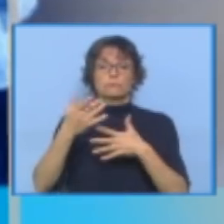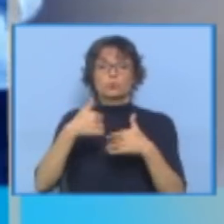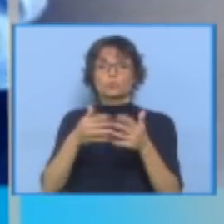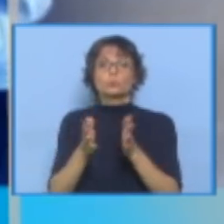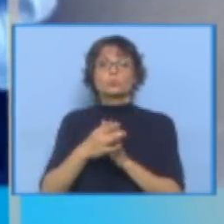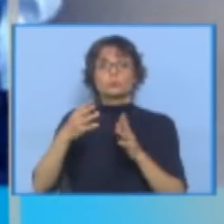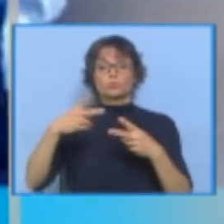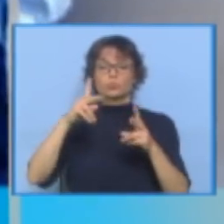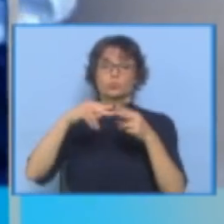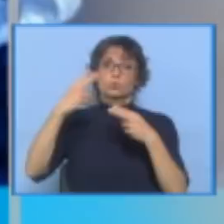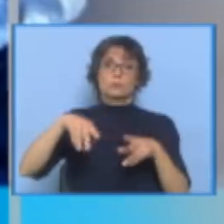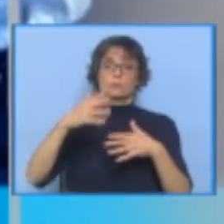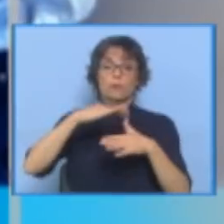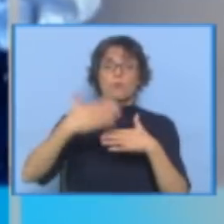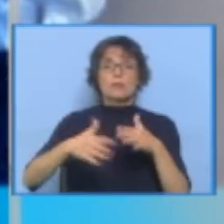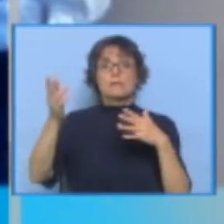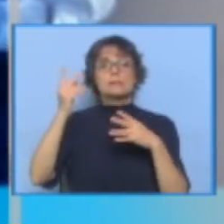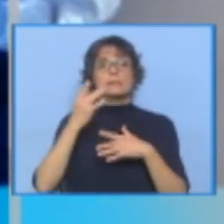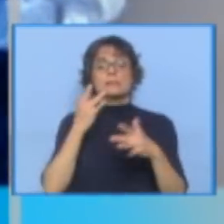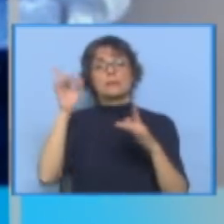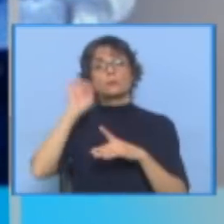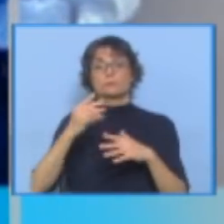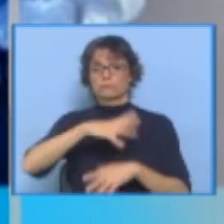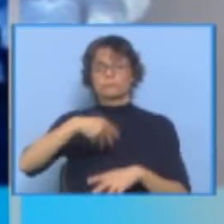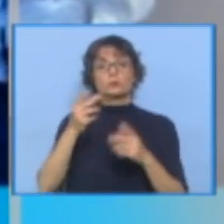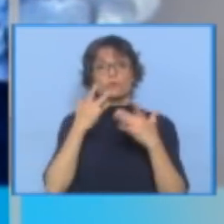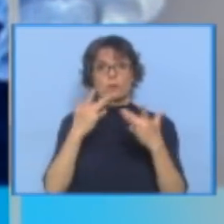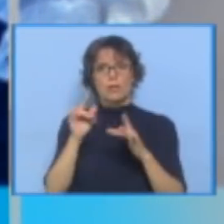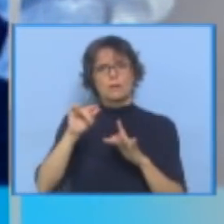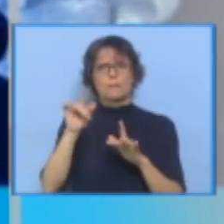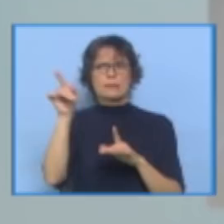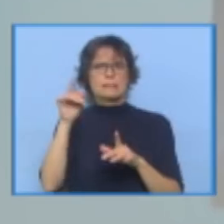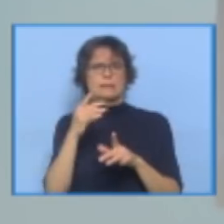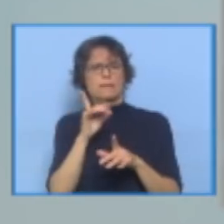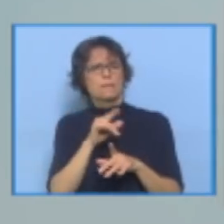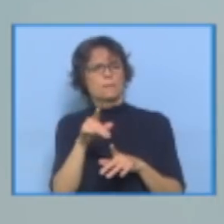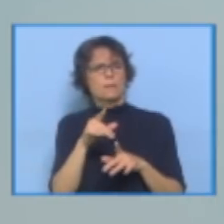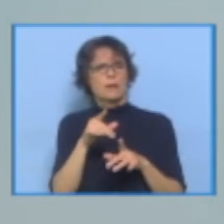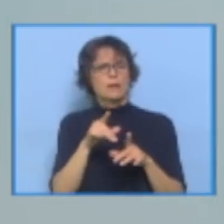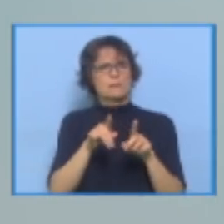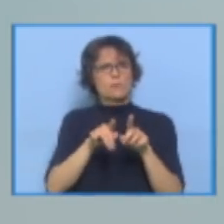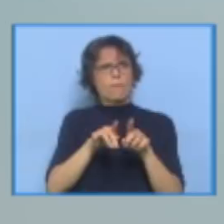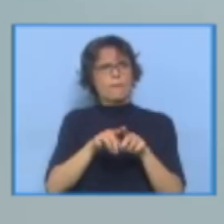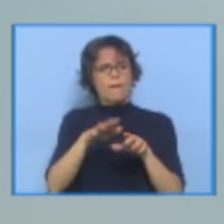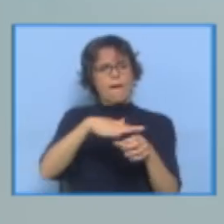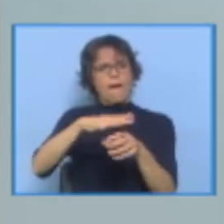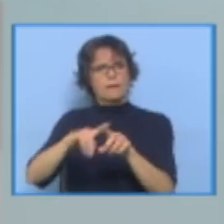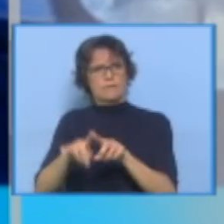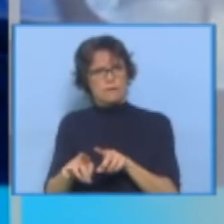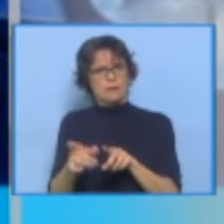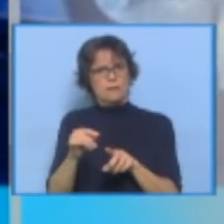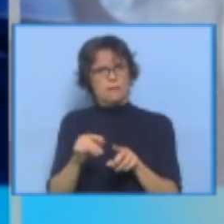Manuel Pureza, um político, António... outro advogado. Mas são de quadrantes muito diferentes também na política. Mas também é interessante, porque